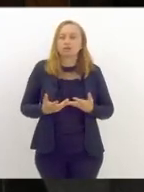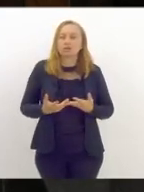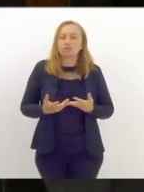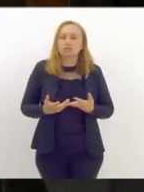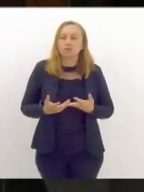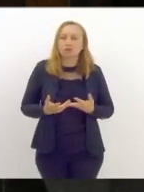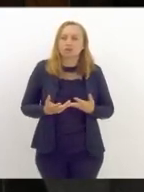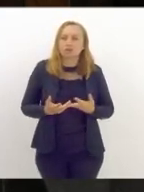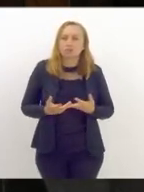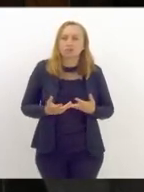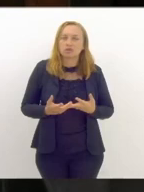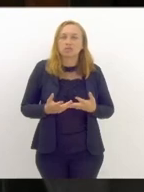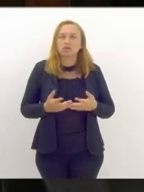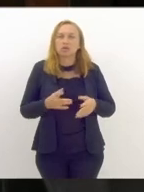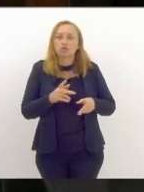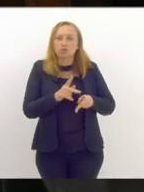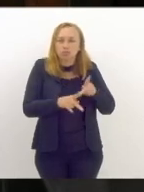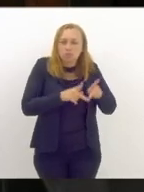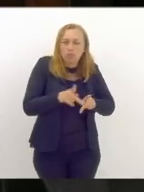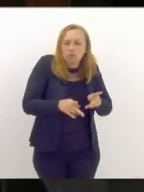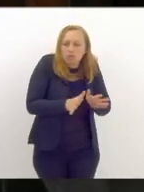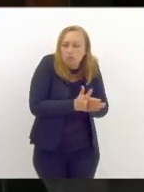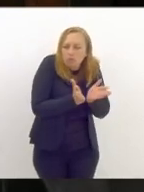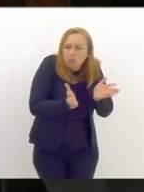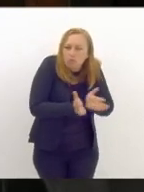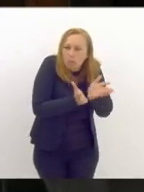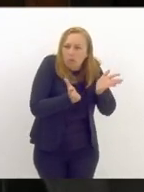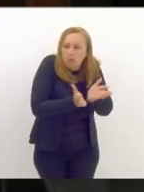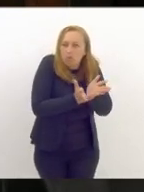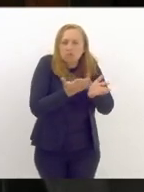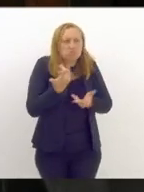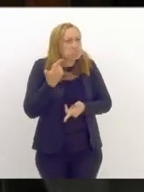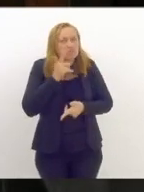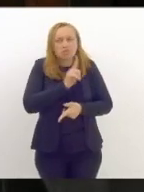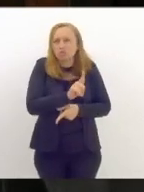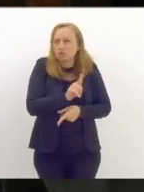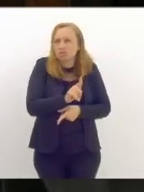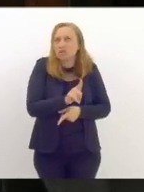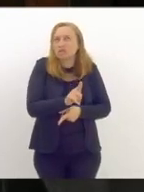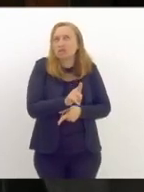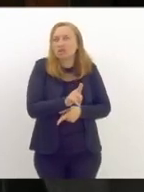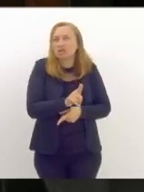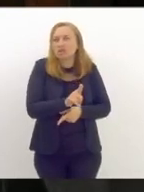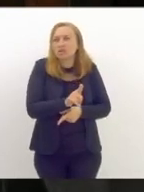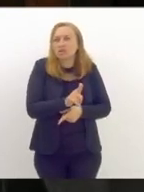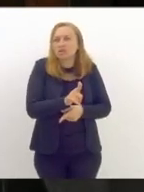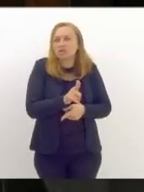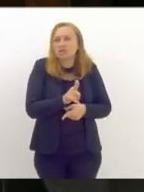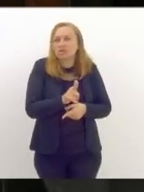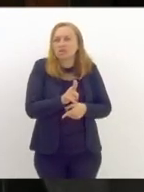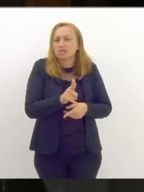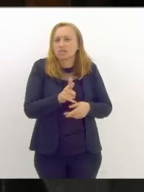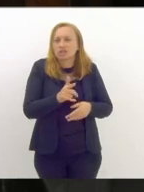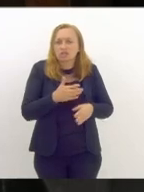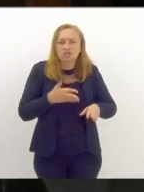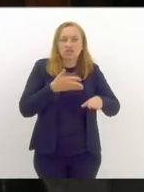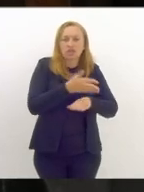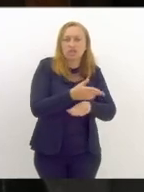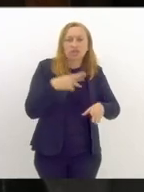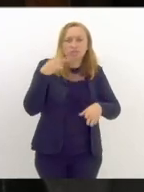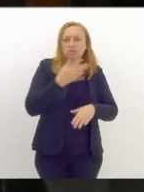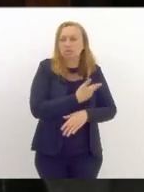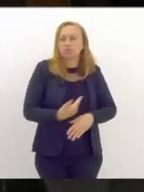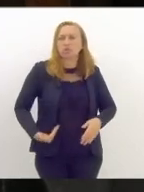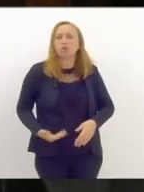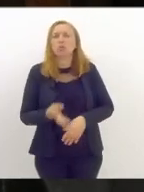com aquela população invisível que, eventualmente, a gente não conseguia levar as políticas públicas. E também